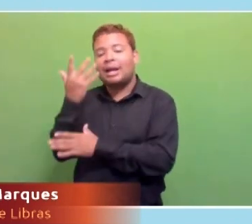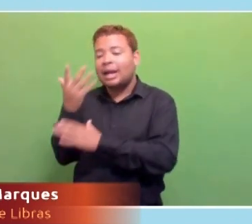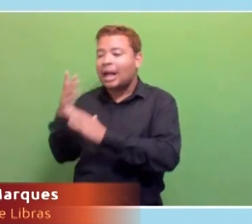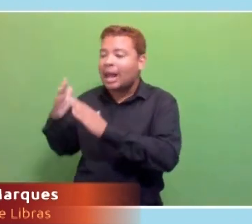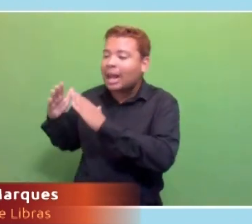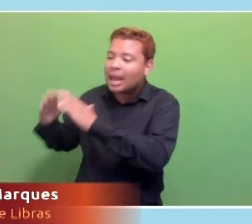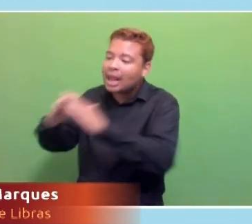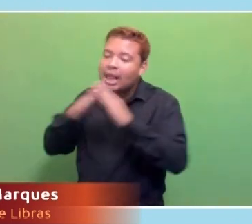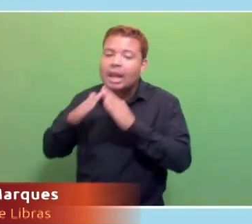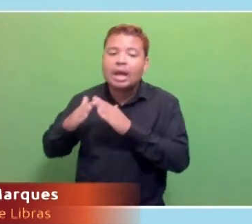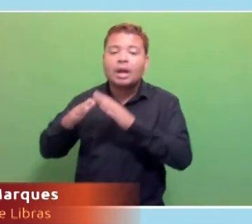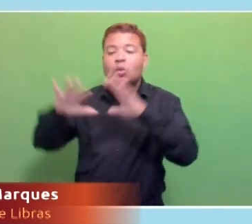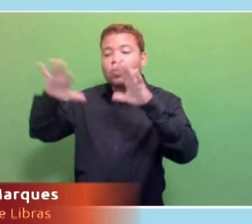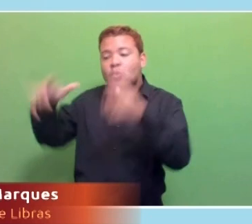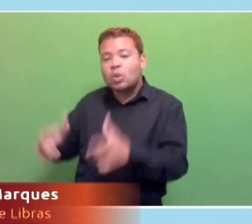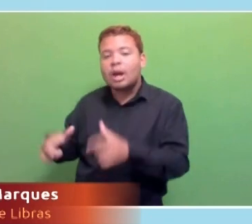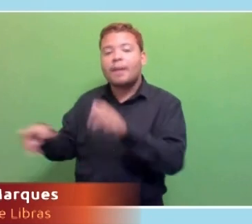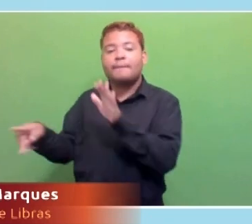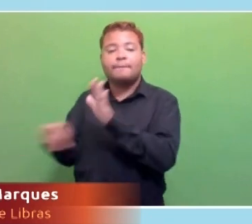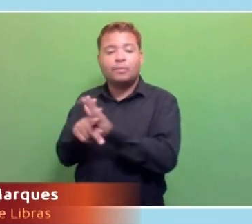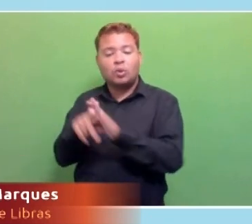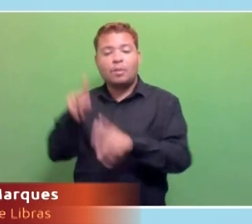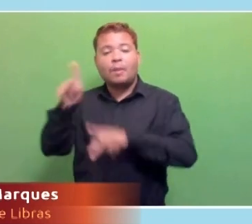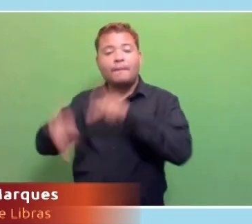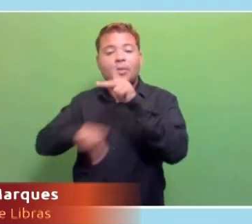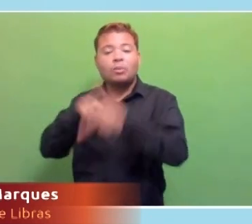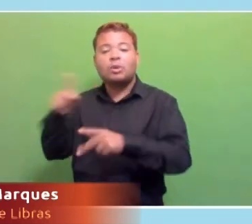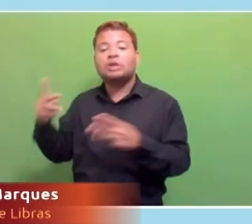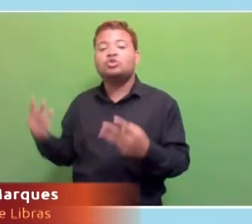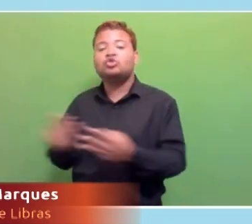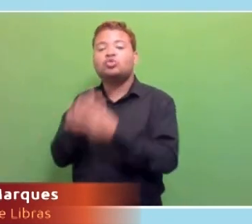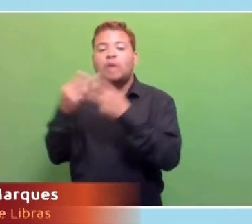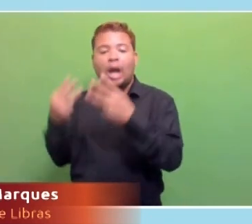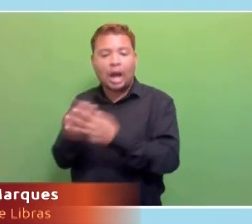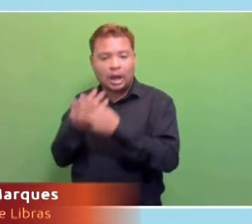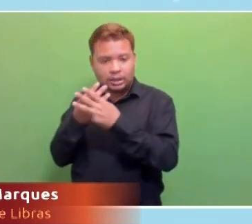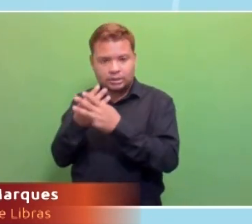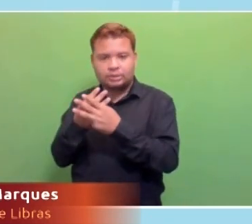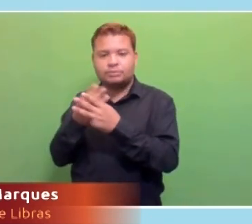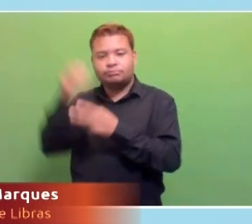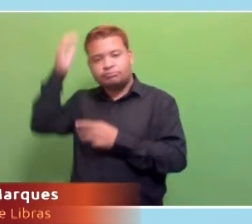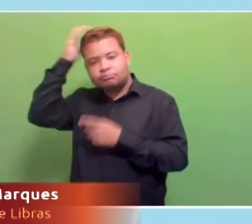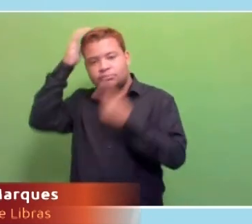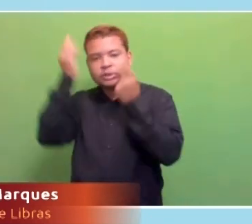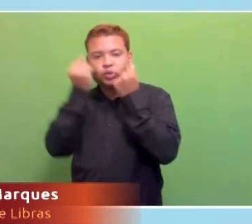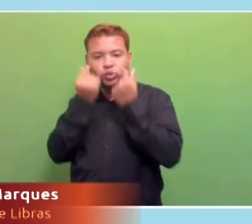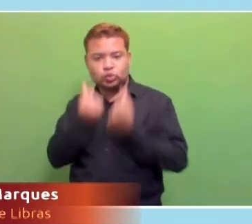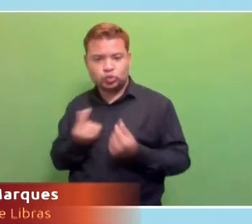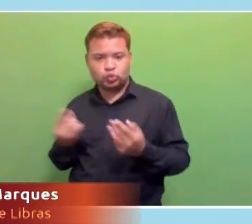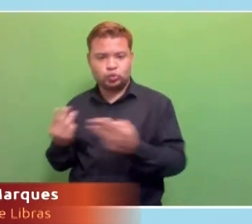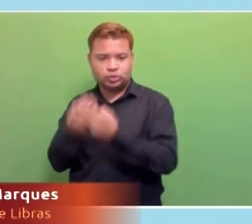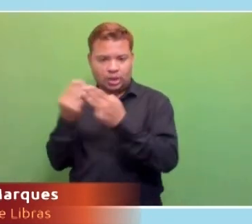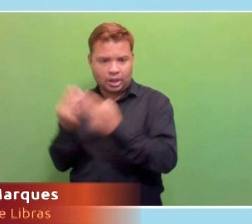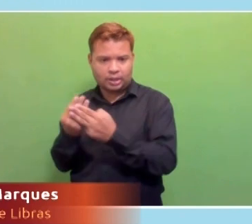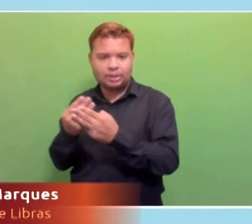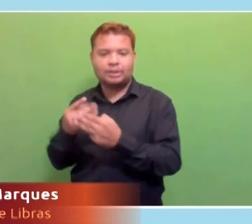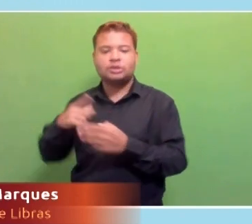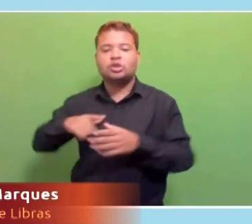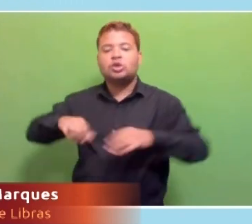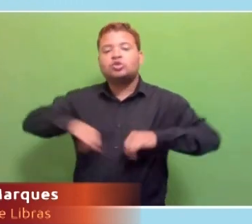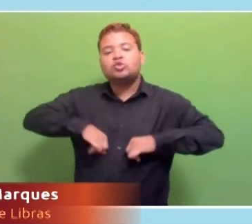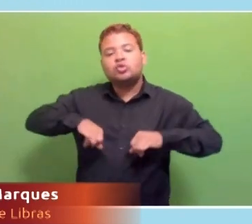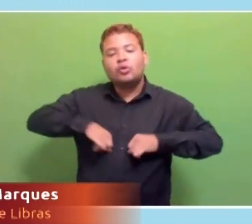judaicas que estavam sofrendo também perseguições na Europa centro-oriental. Rússia, em